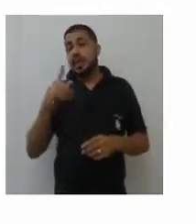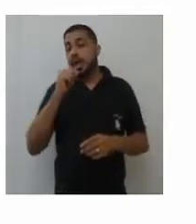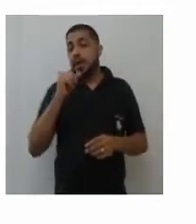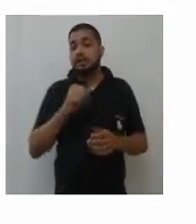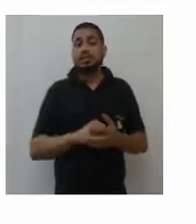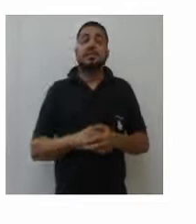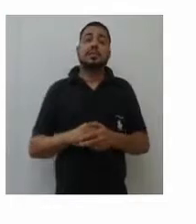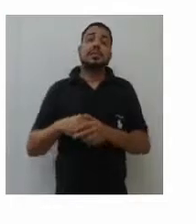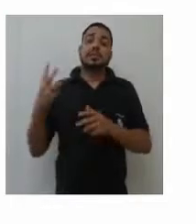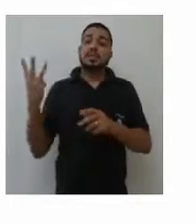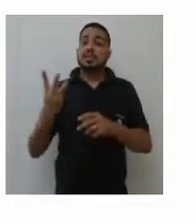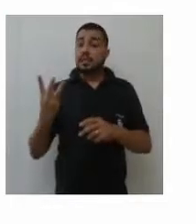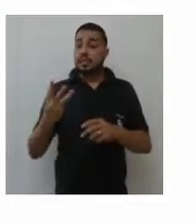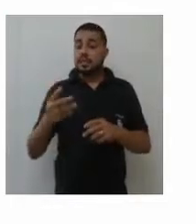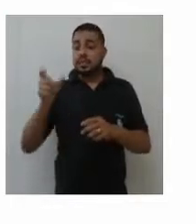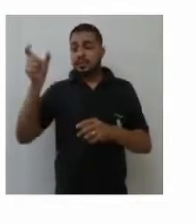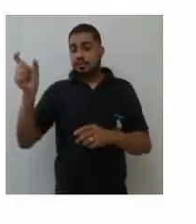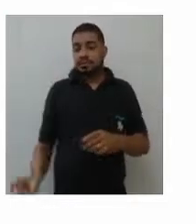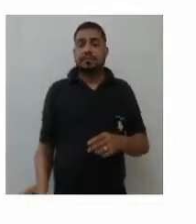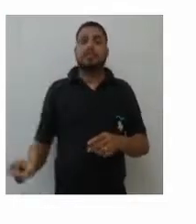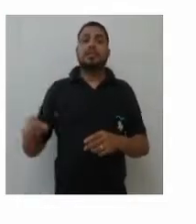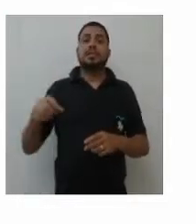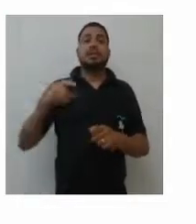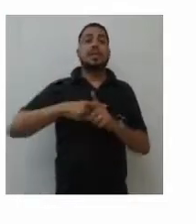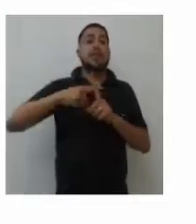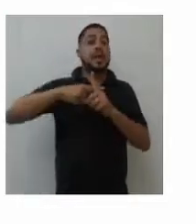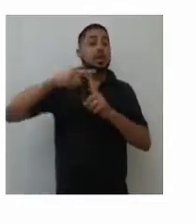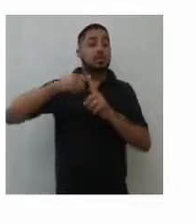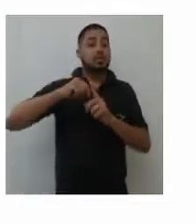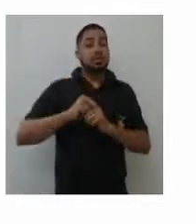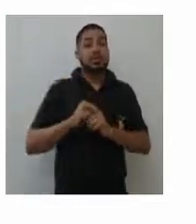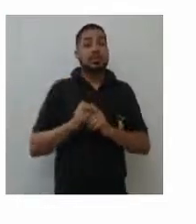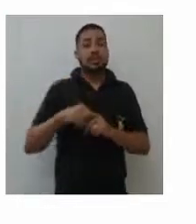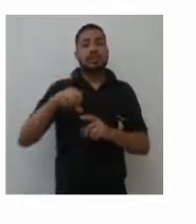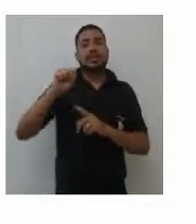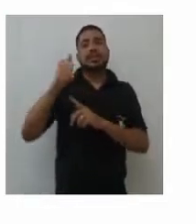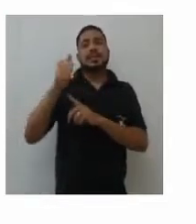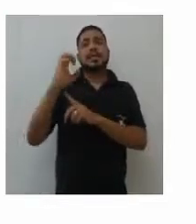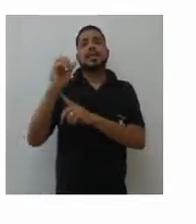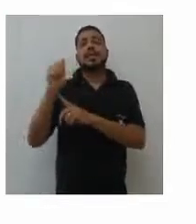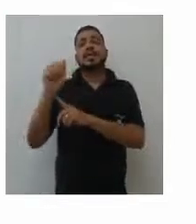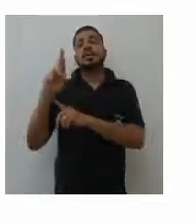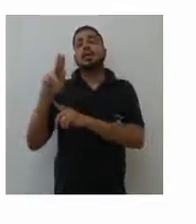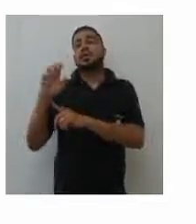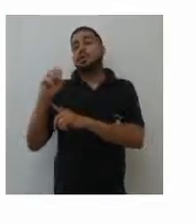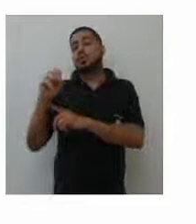terceira coluna é a temperatura. Então vamos lá. Sacarose, sal de cozinha,